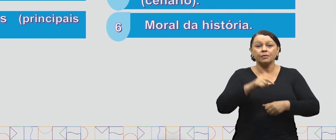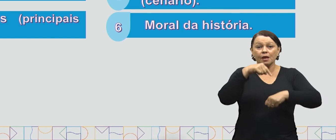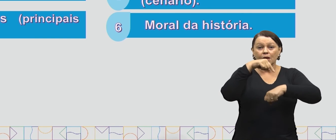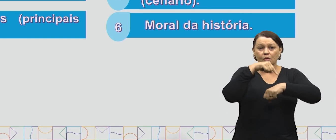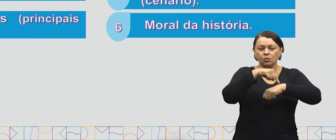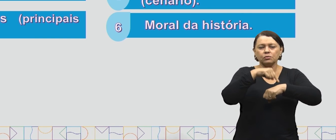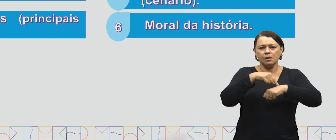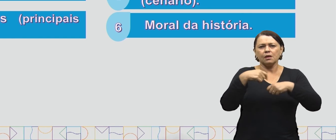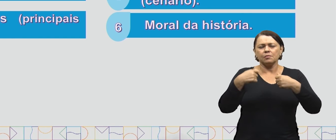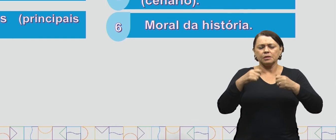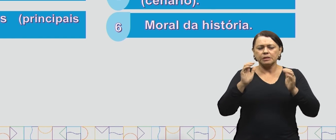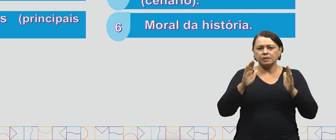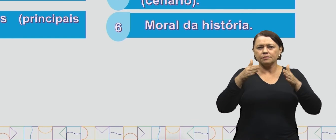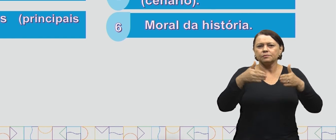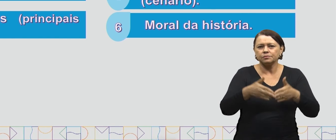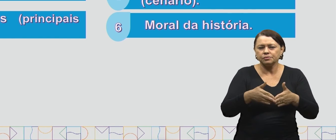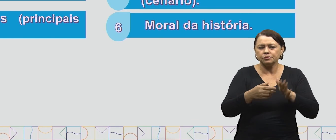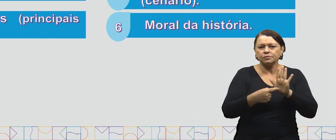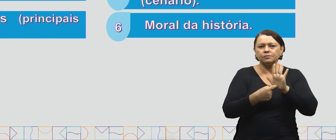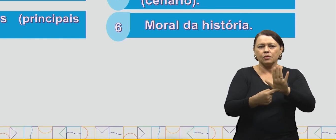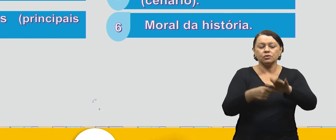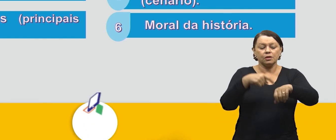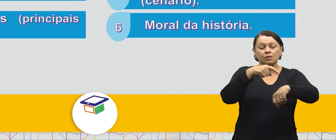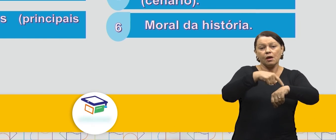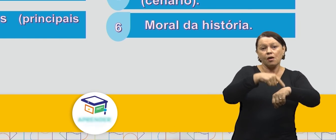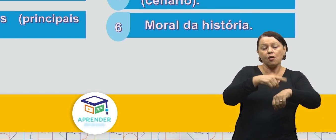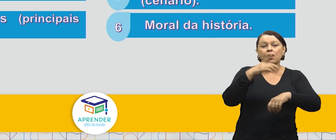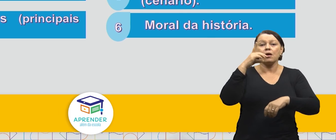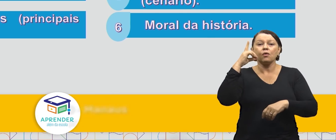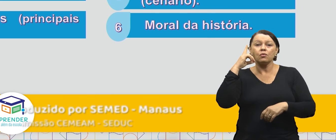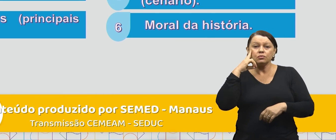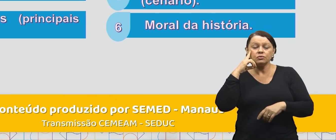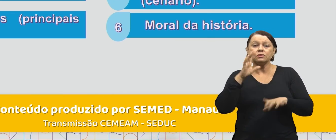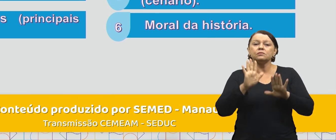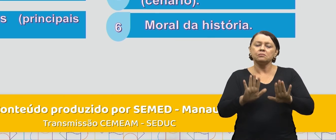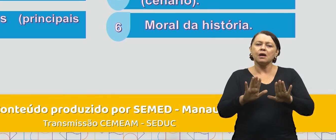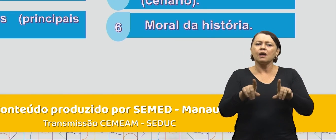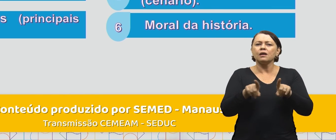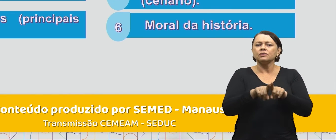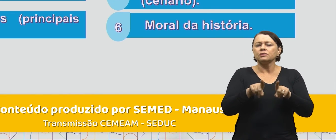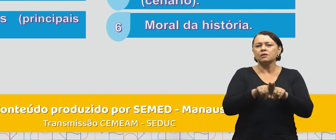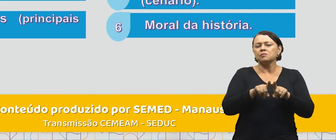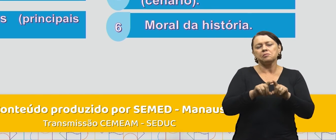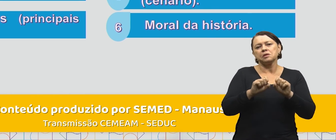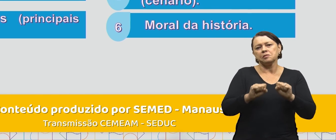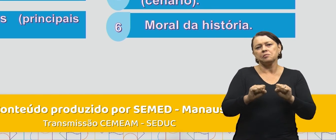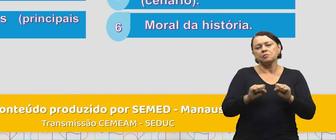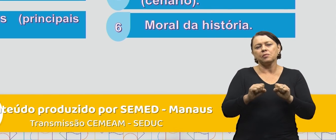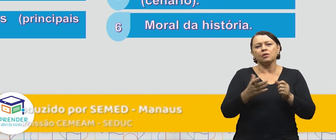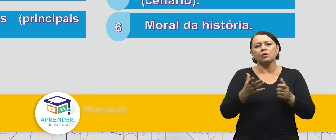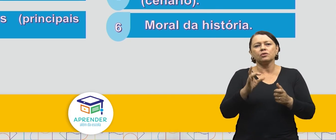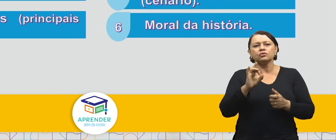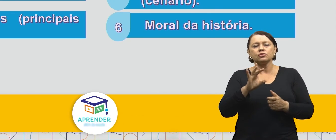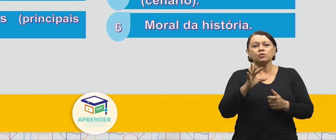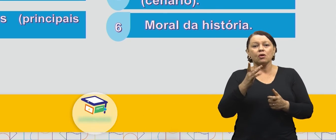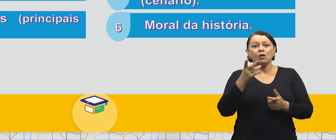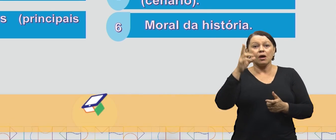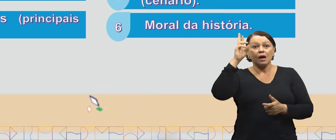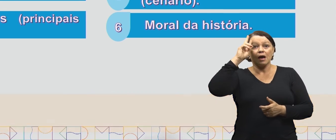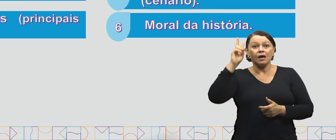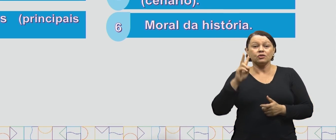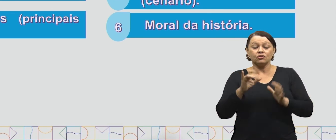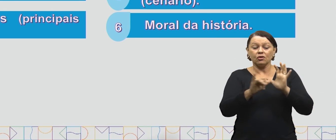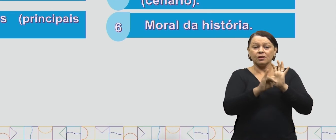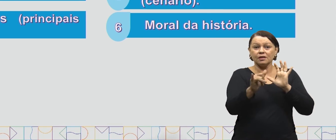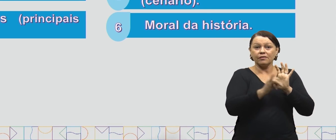pode ser bem específico, indicando hora ou data, mas também pode ser menos específico, como foi o caso